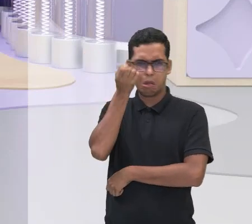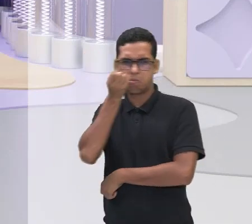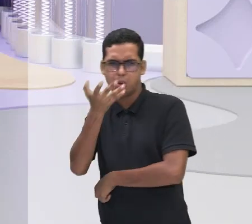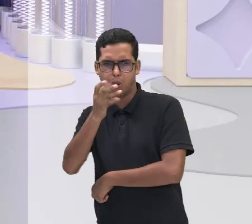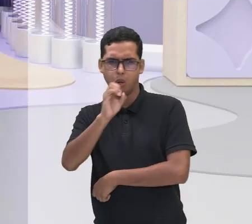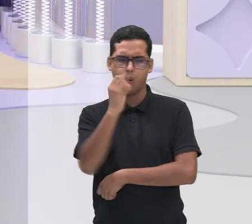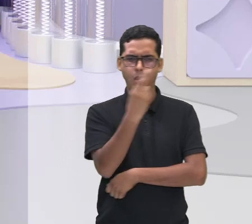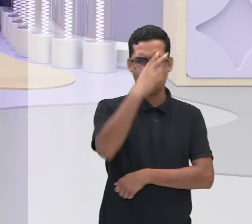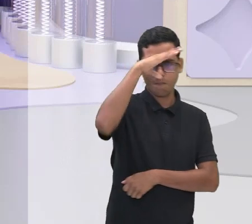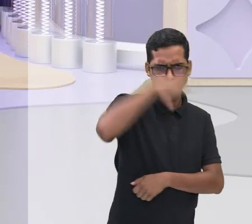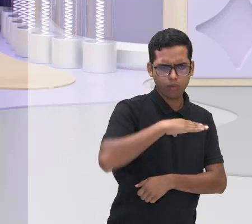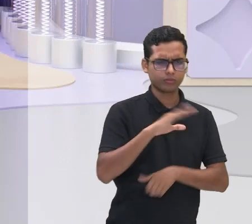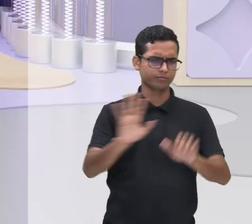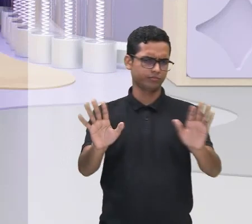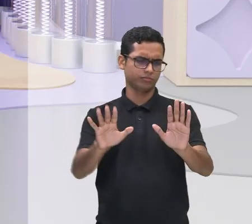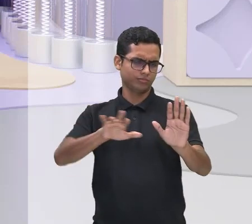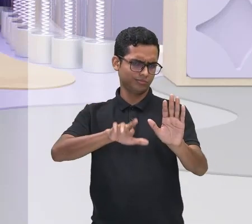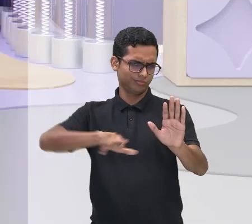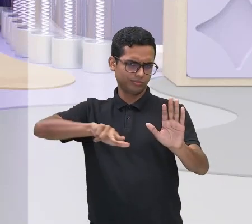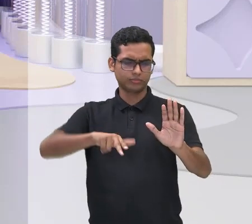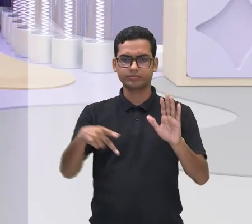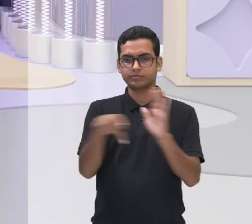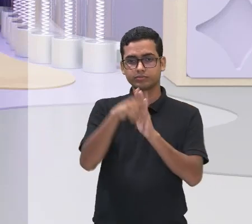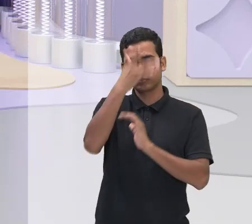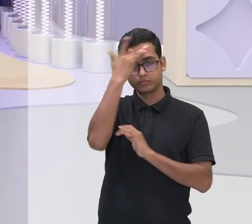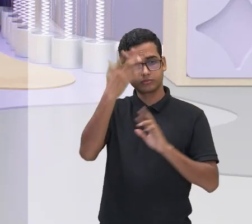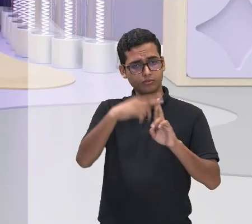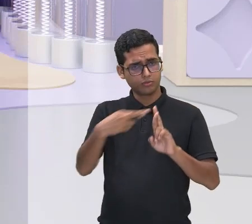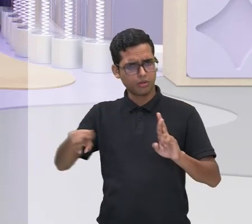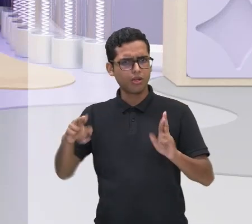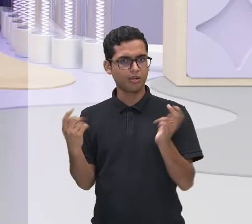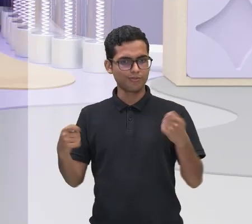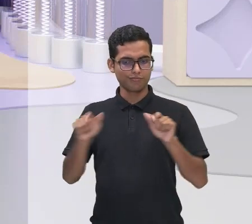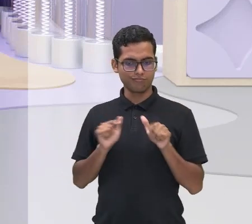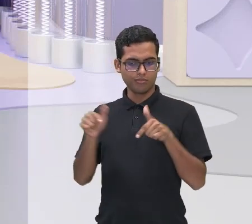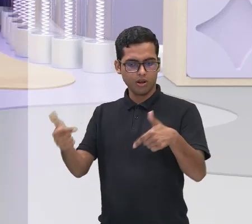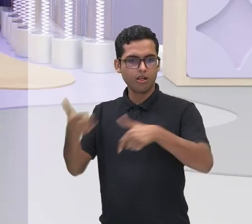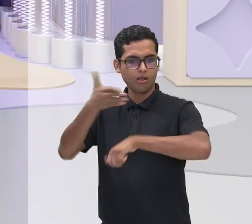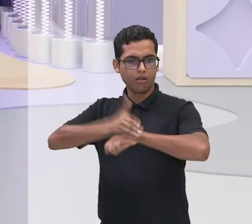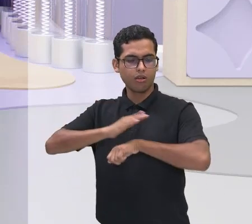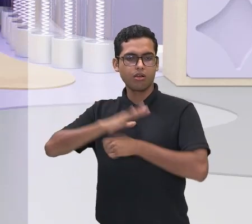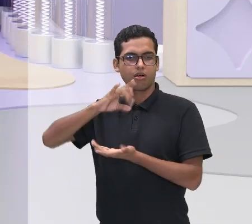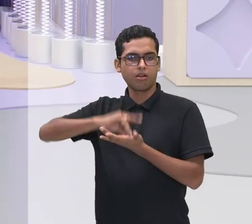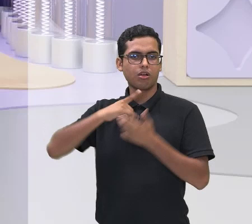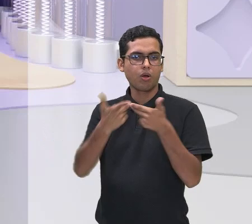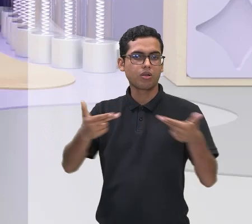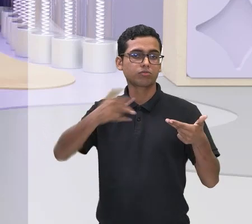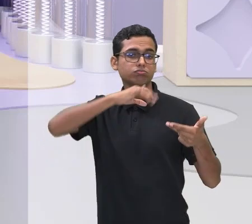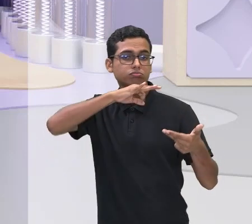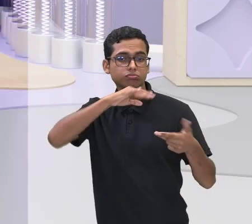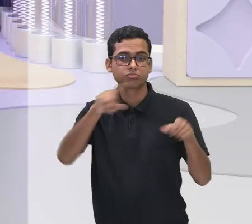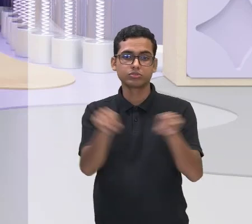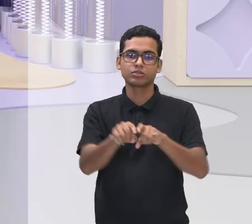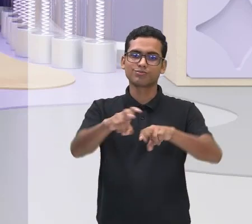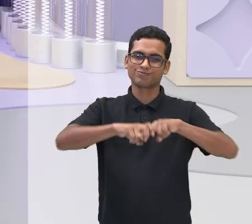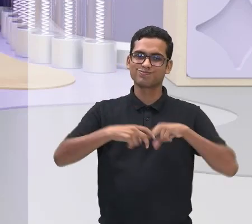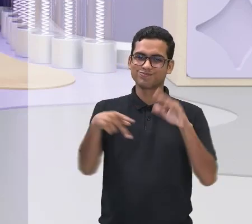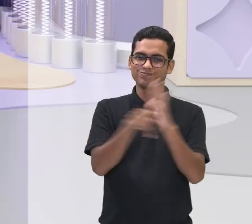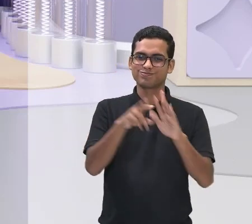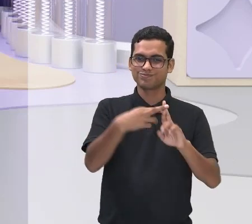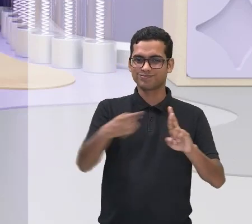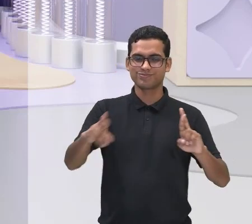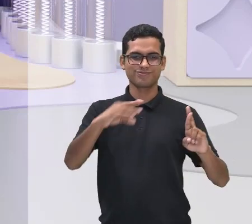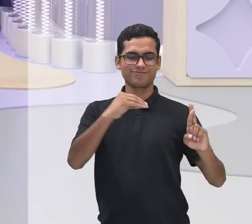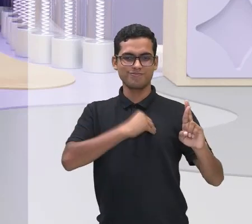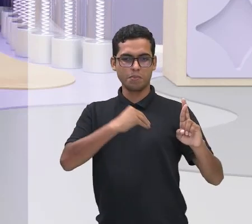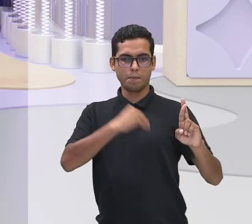mal. Até porque pessoas religiosas também podem praticar o mal. Por isso é que nas religiões tem a ideia do pecado. O pecado é quando